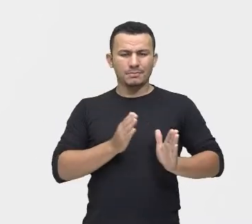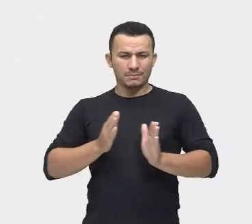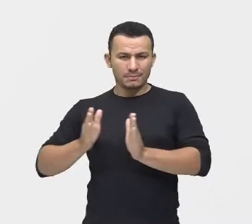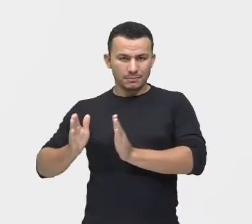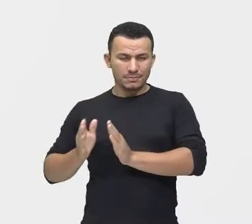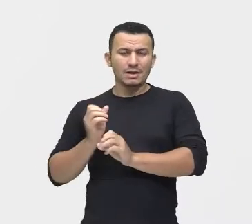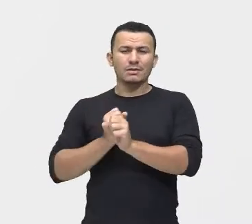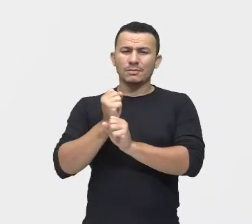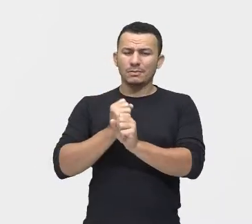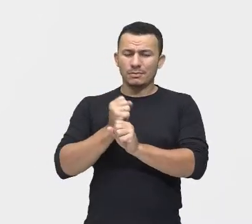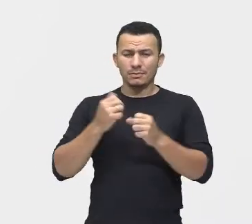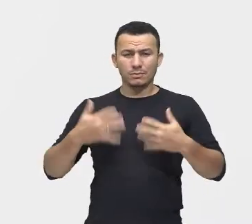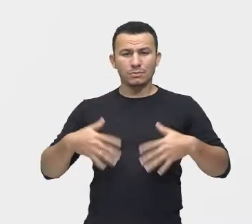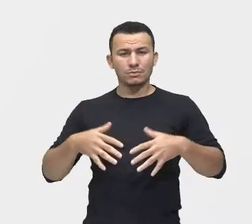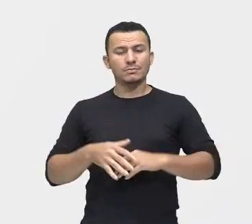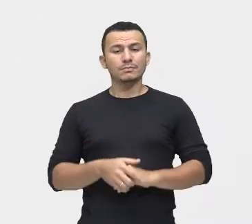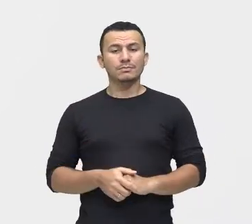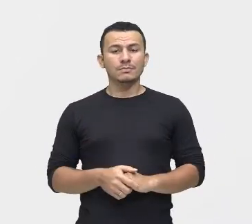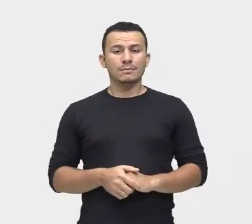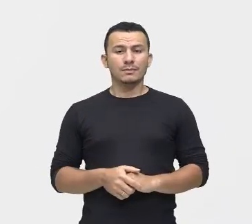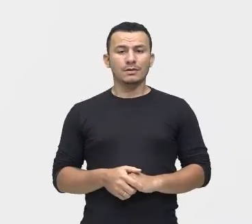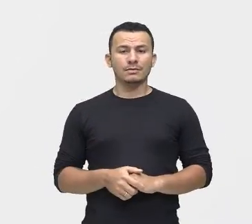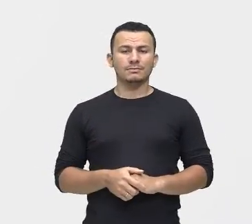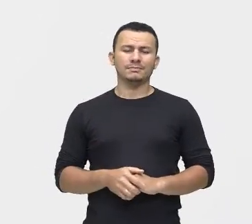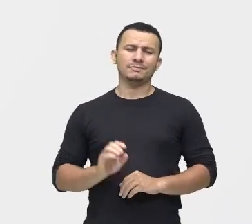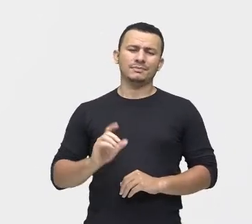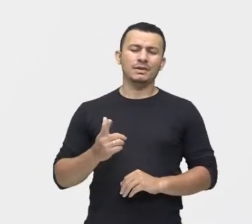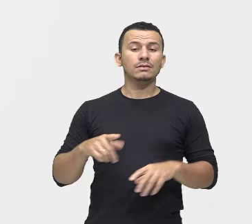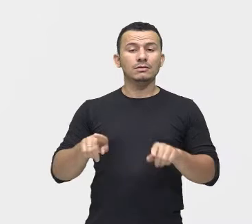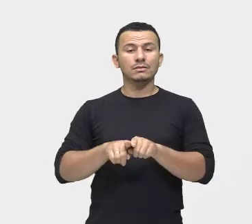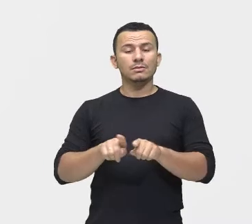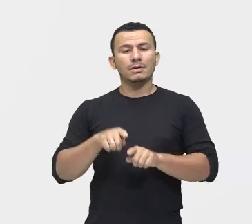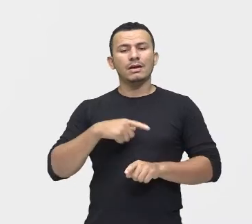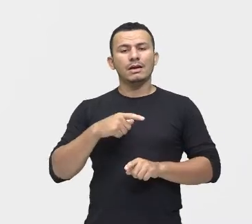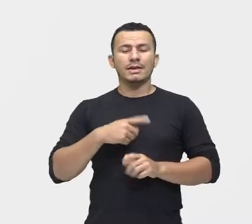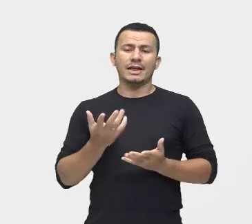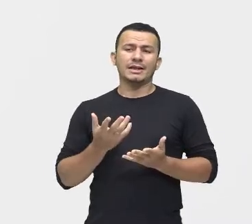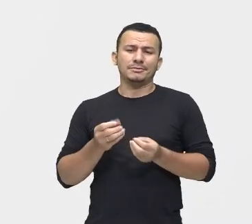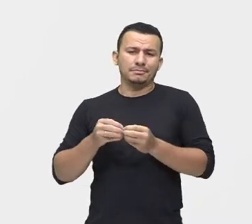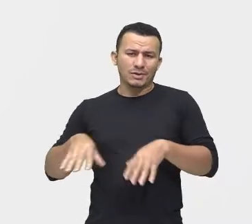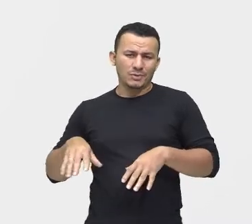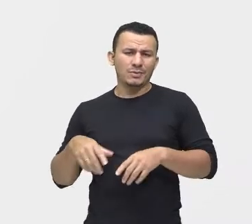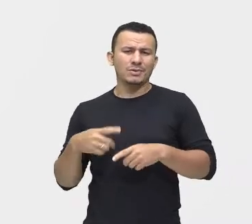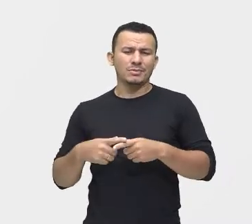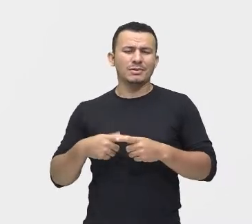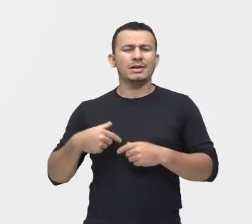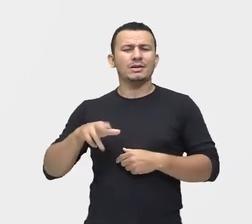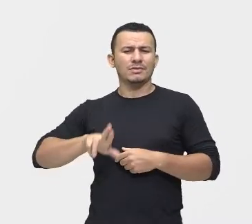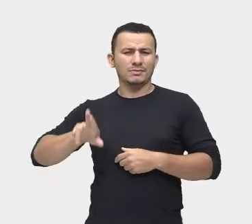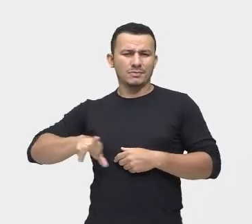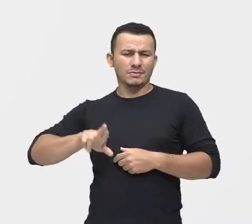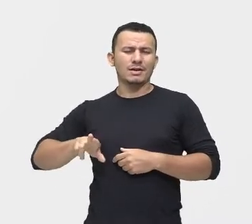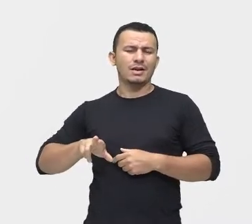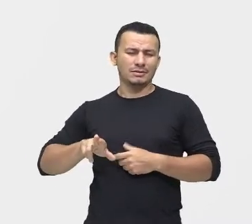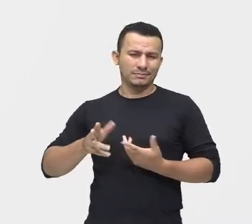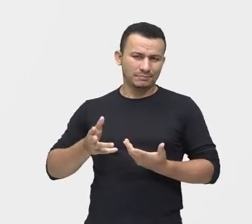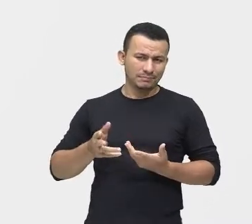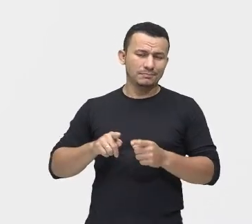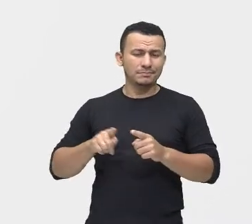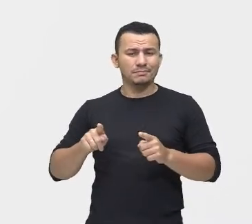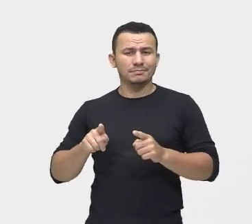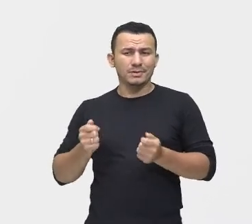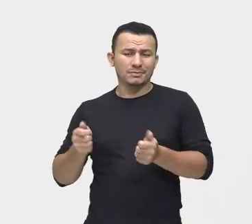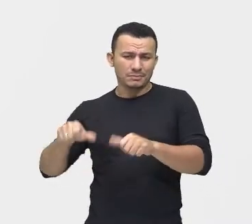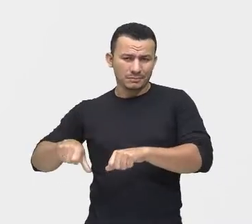esses milhões de anos. E é lógico que nós temos desvantagens de usar esses combustíveis fósseis que não